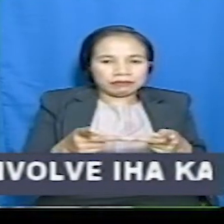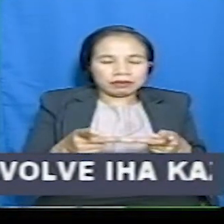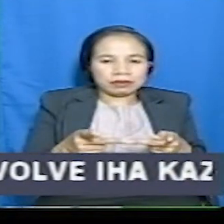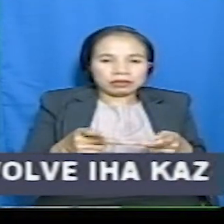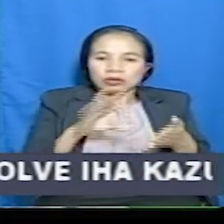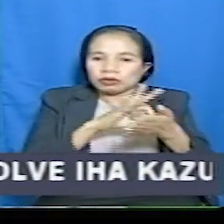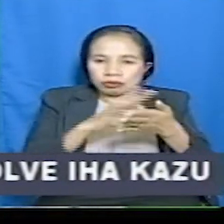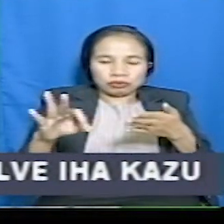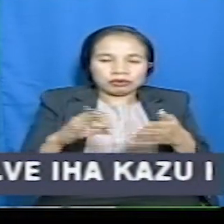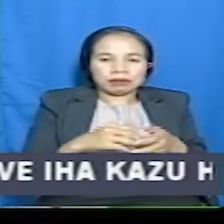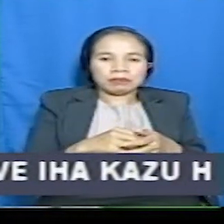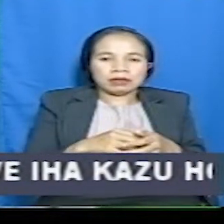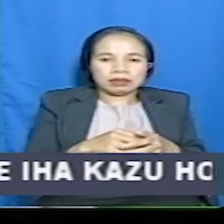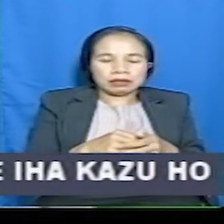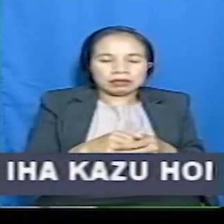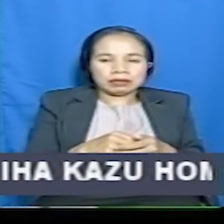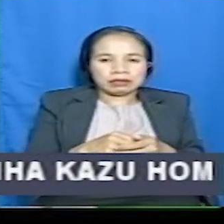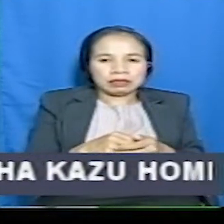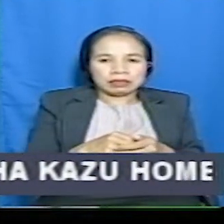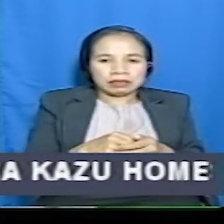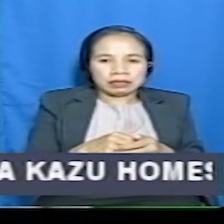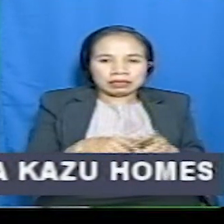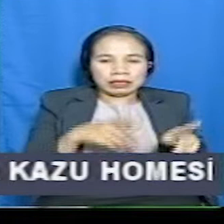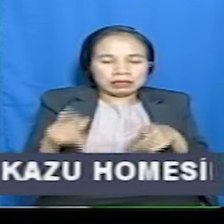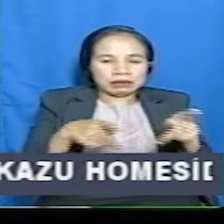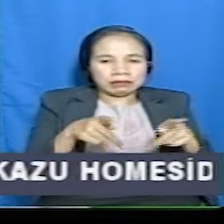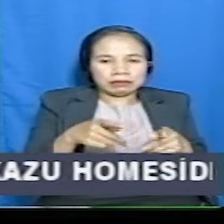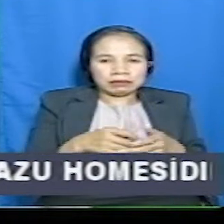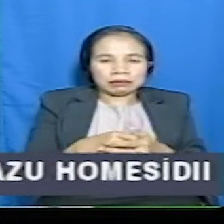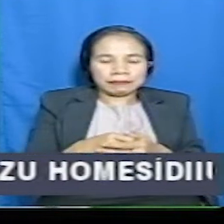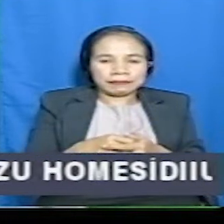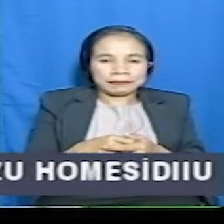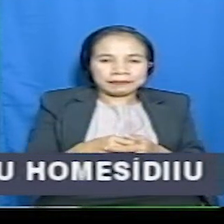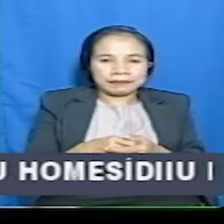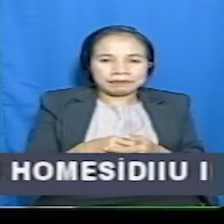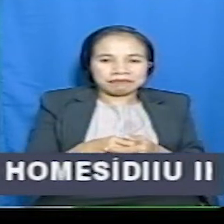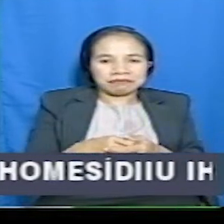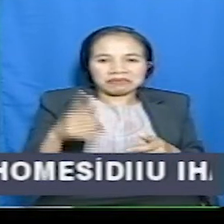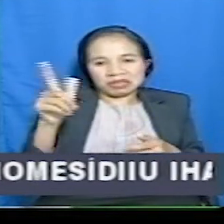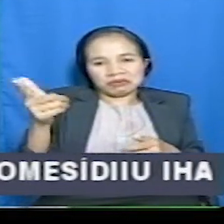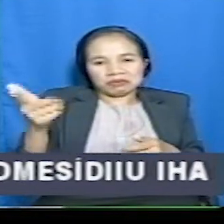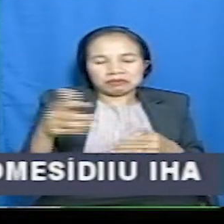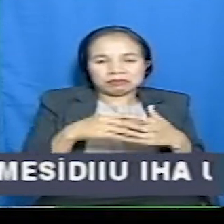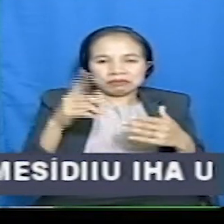sura vai, cada saco a vida, para a caída, né? Arran, 20 dólares.